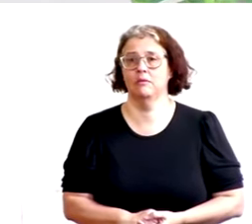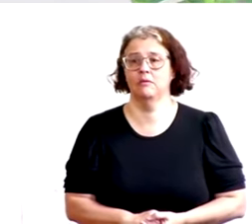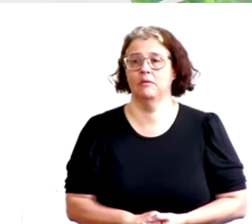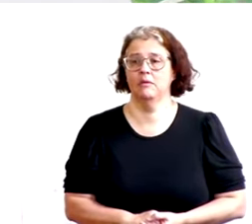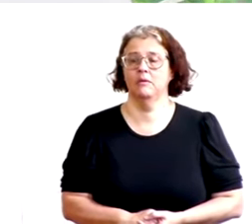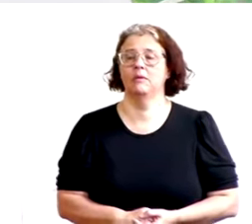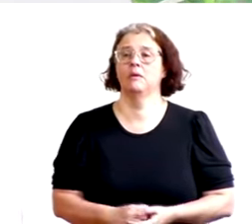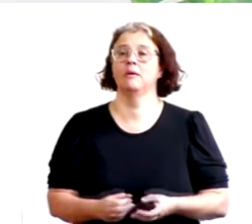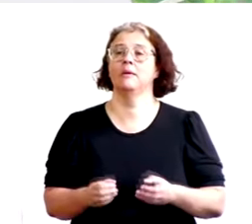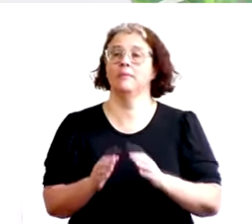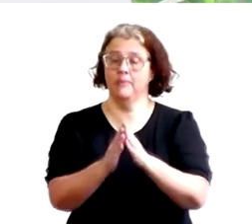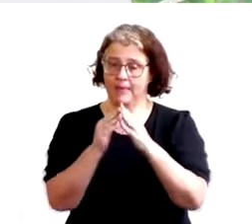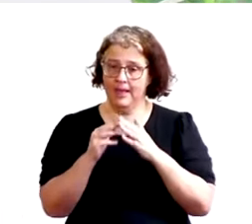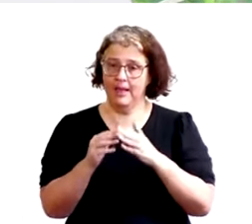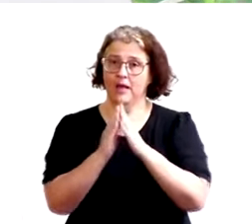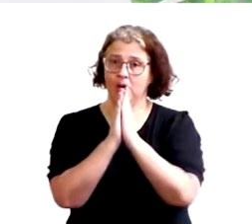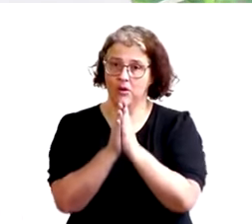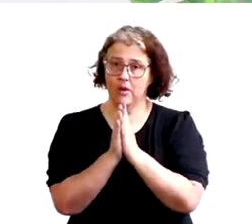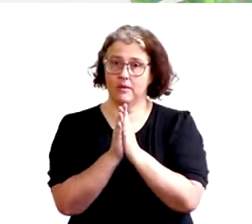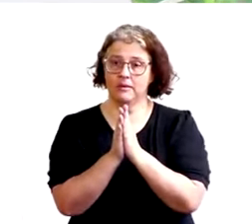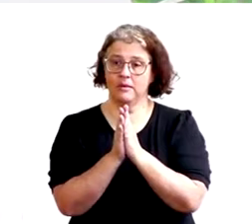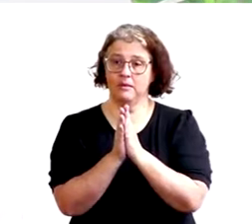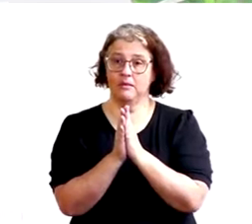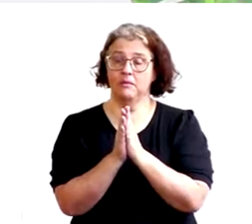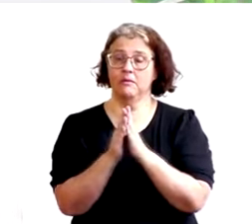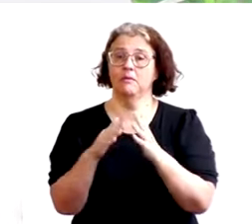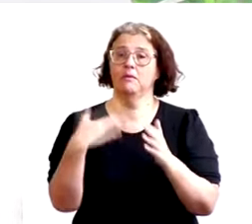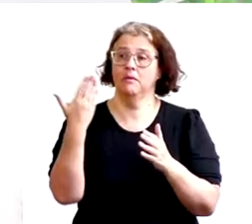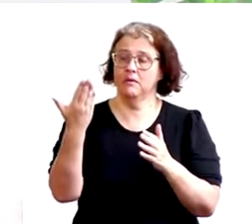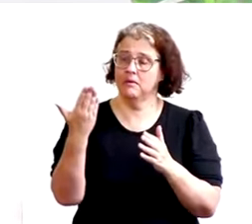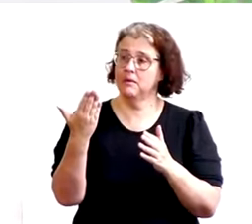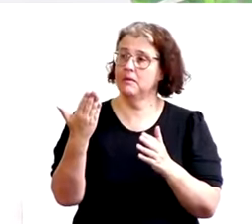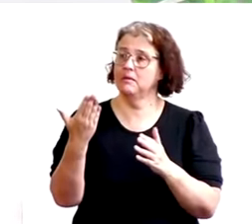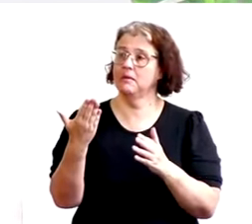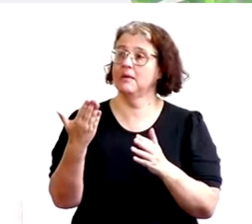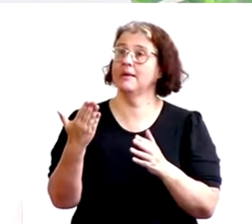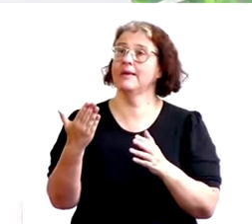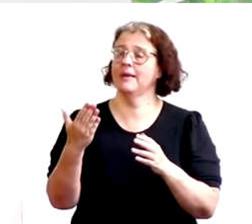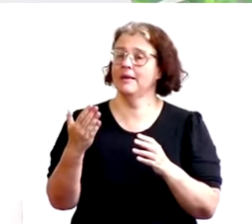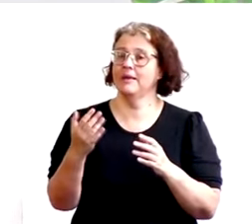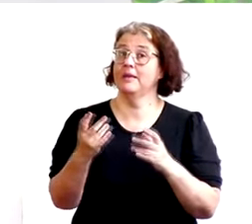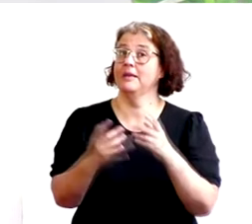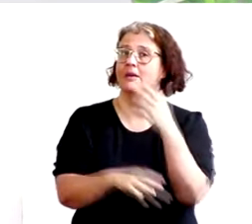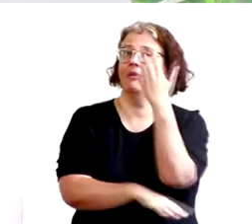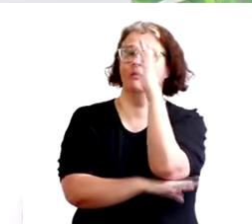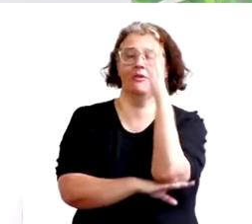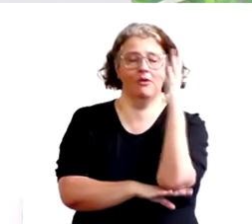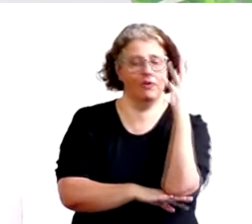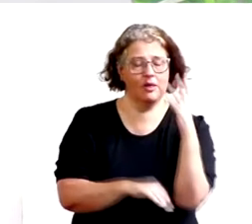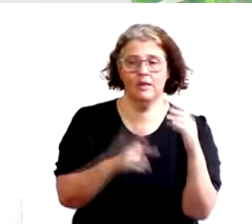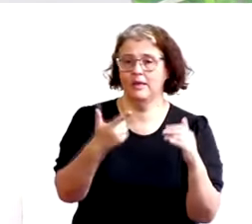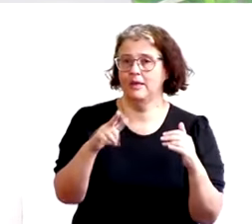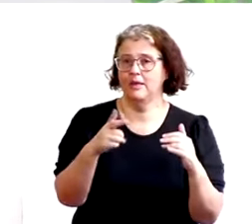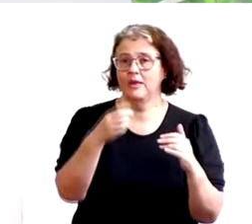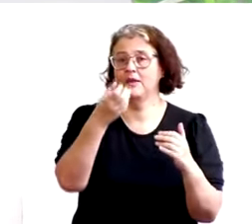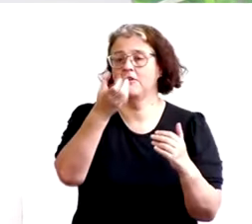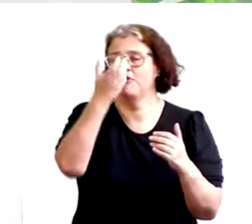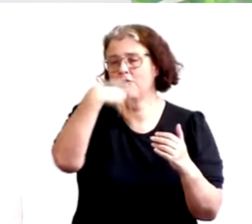quando ele diz ainda que a figueira não floresça nem haja fruto na videira